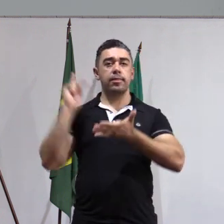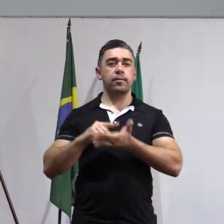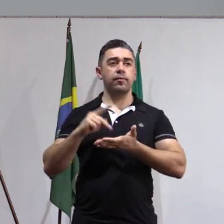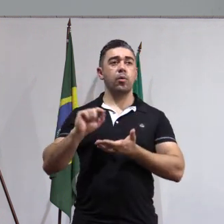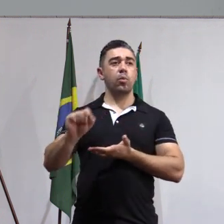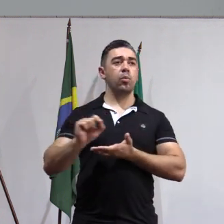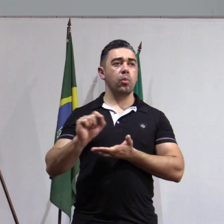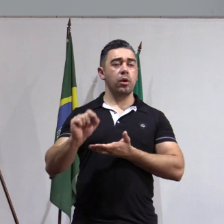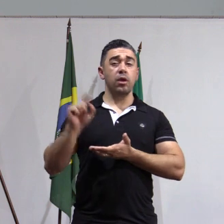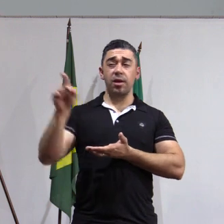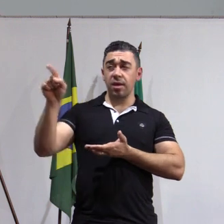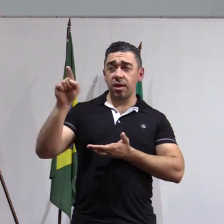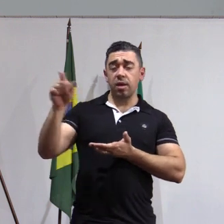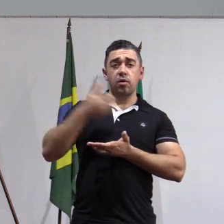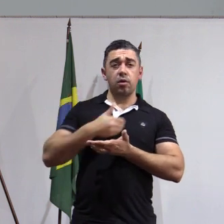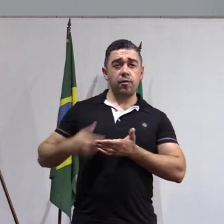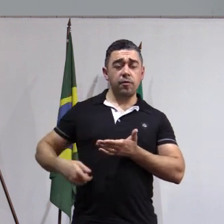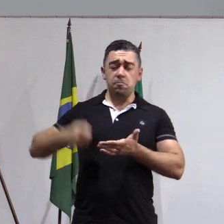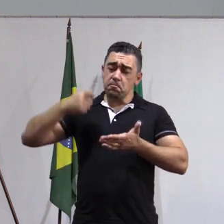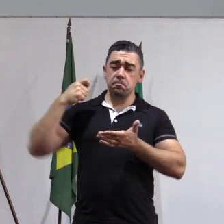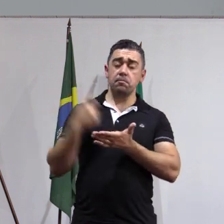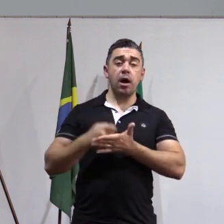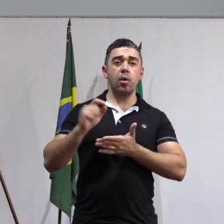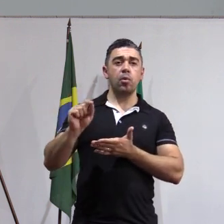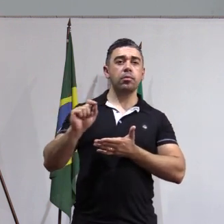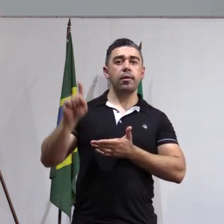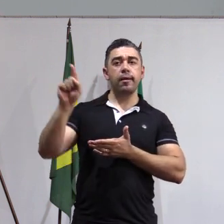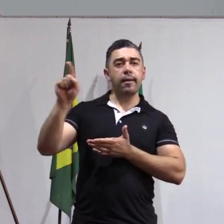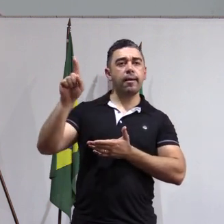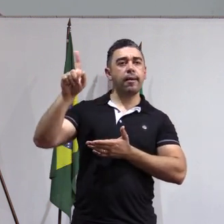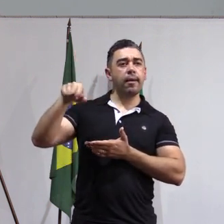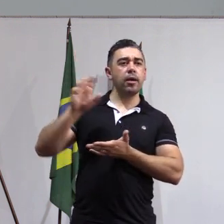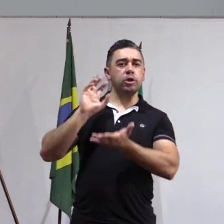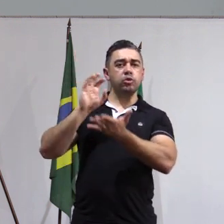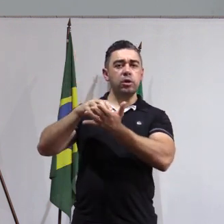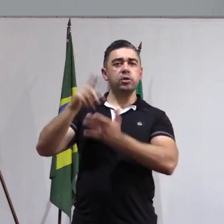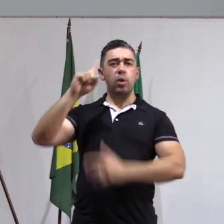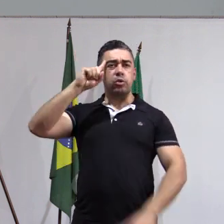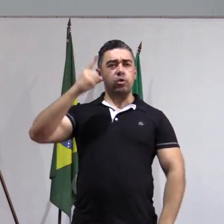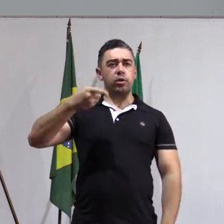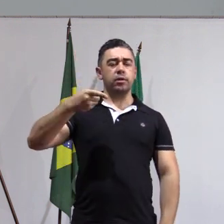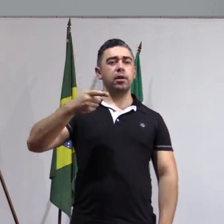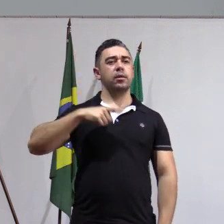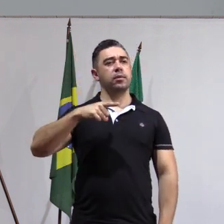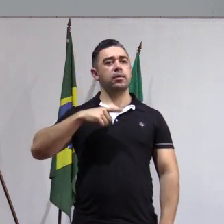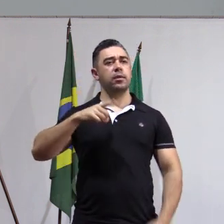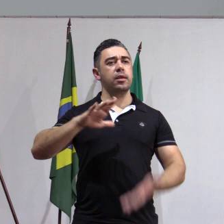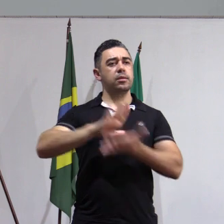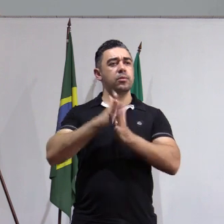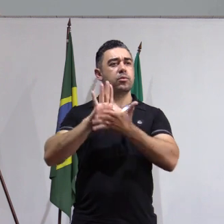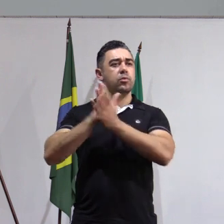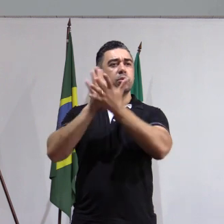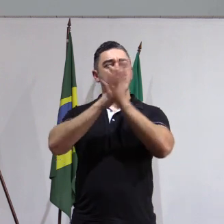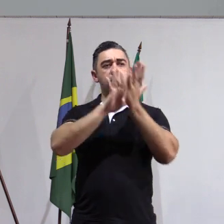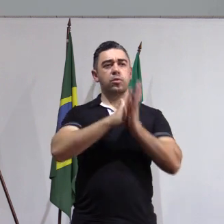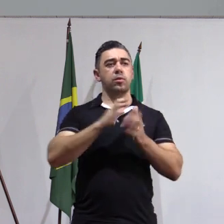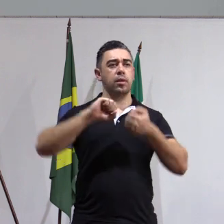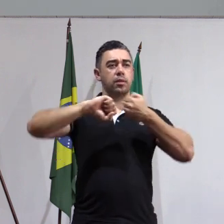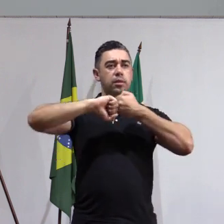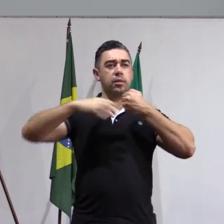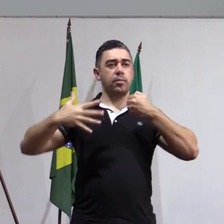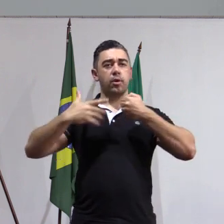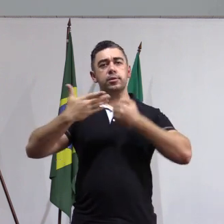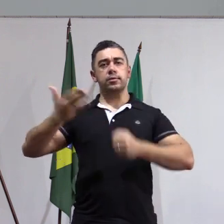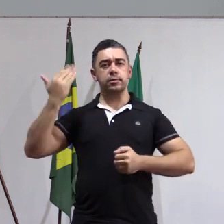governo pagar o preço de deixar claro que ele é uma instituição autoritária que está destruindo a democracia